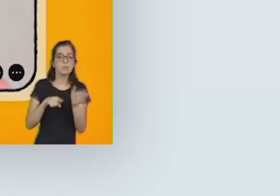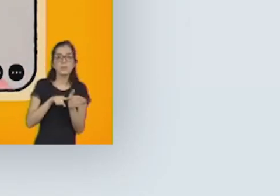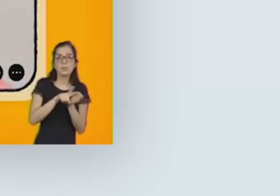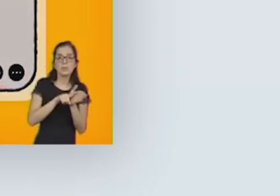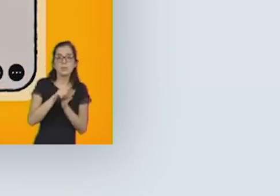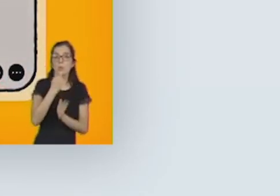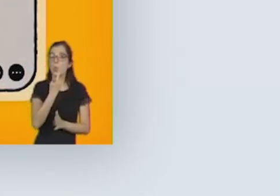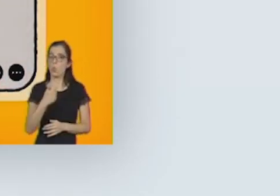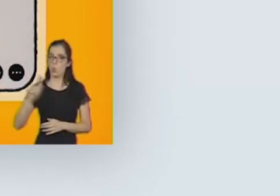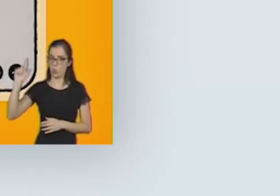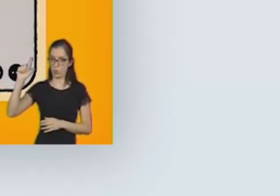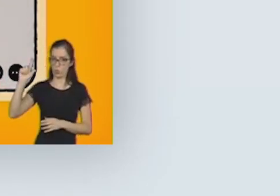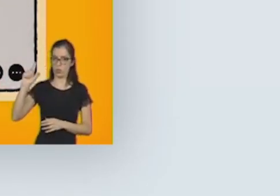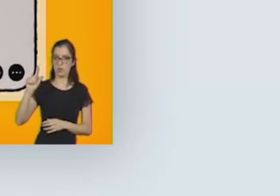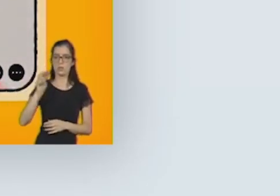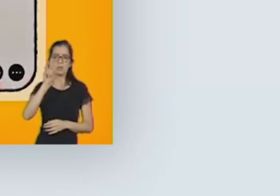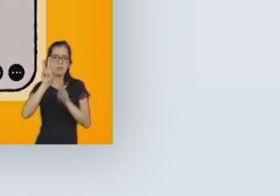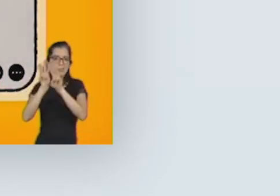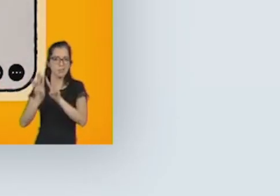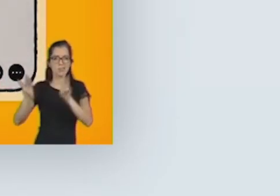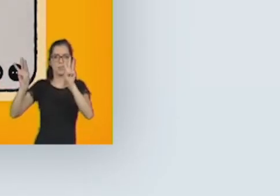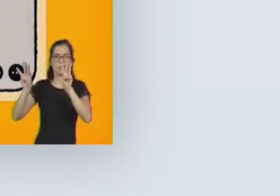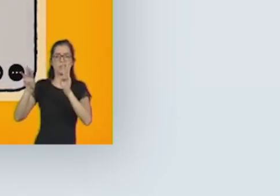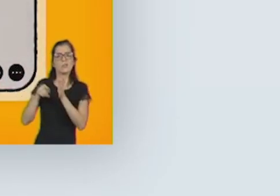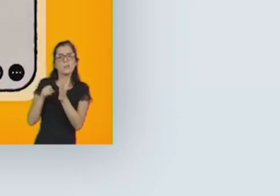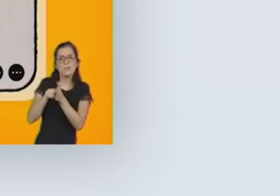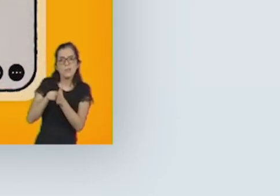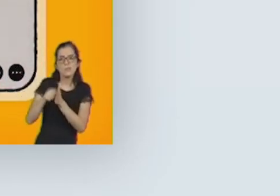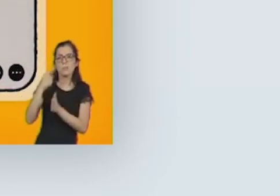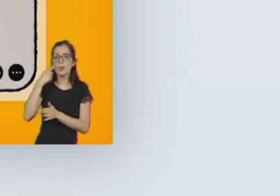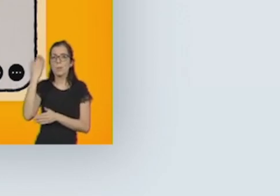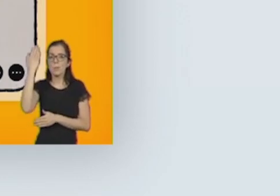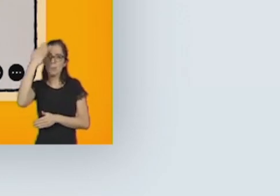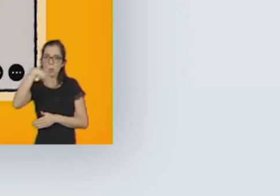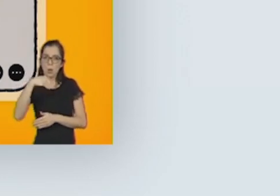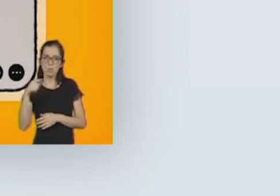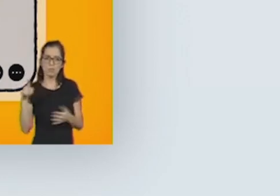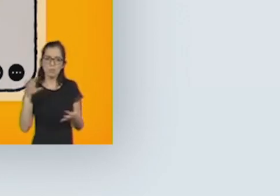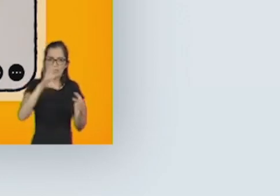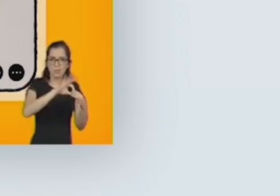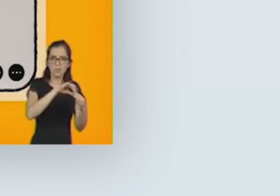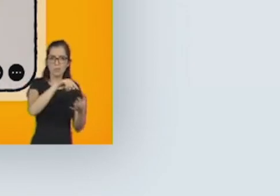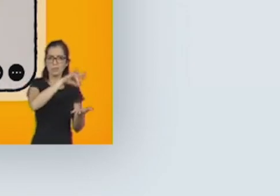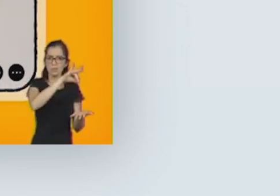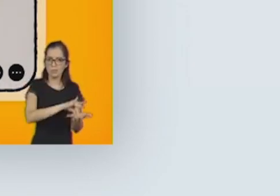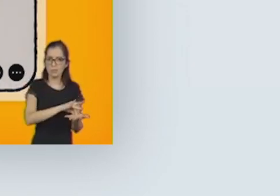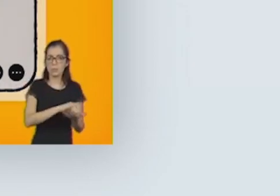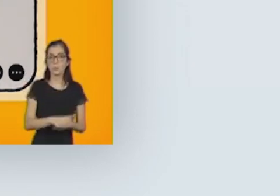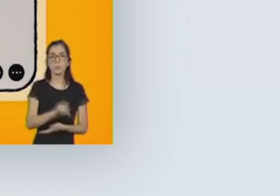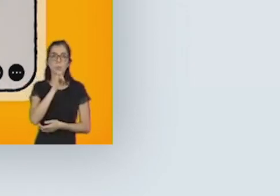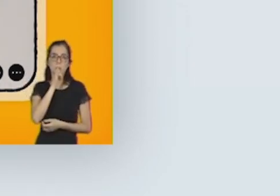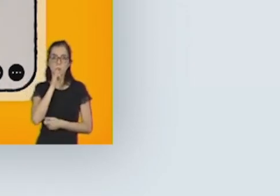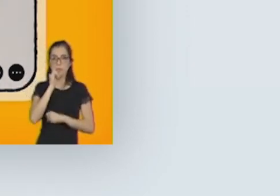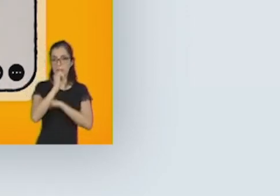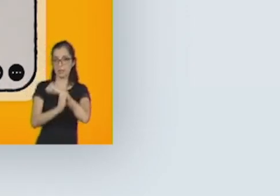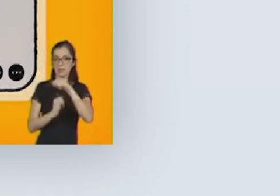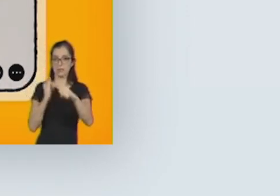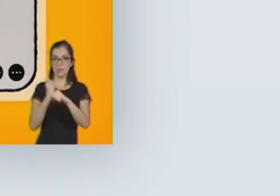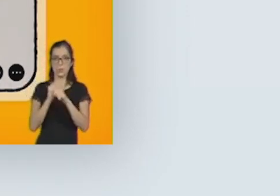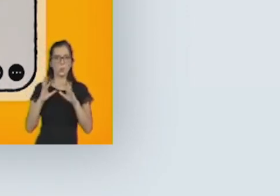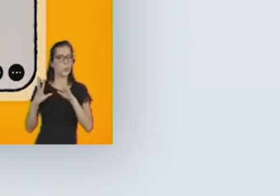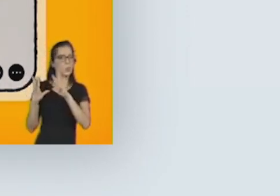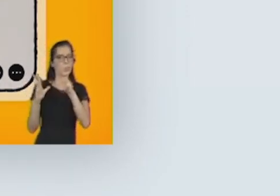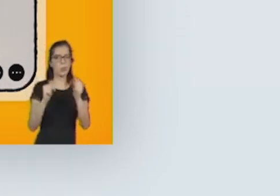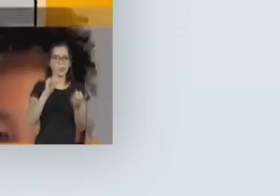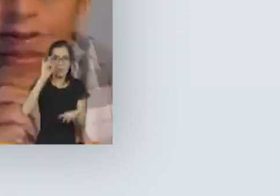pesquisa, criar a cultura da informação e de ir atrás daquilo. Por exemplo, a internet não é detentora da verdade. A gente não pode acreditar